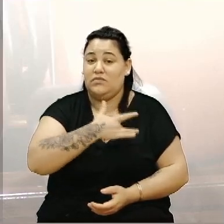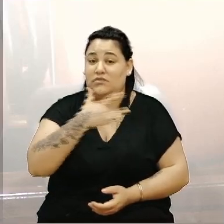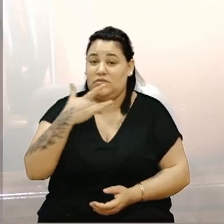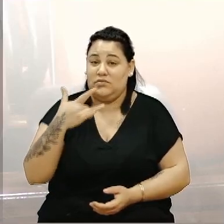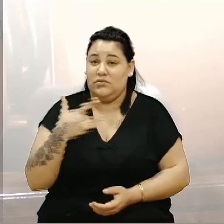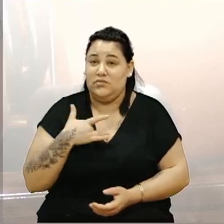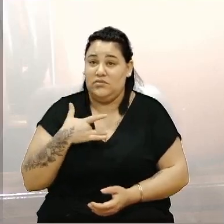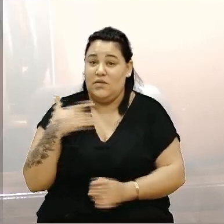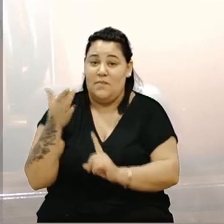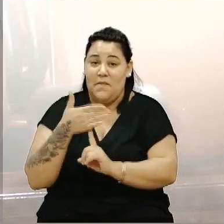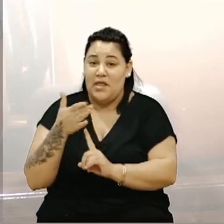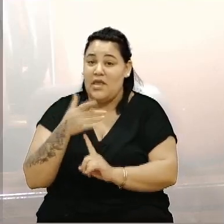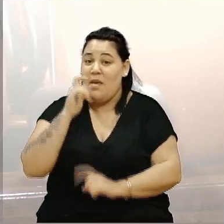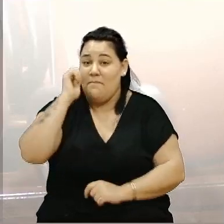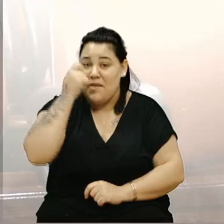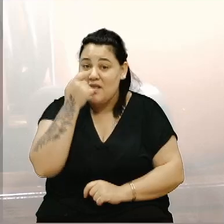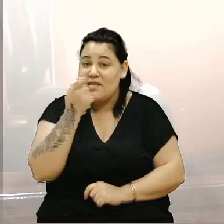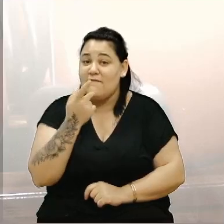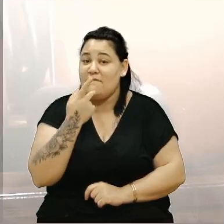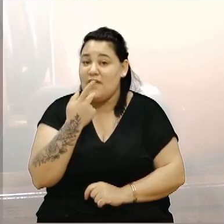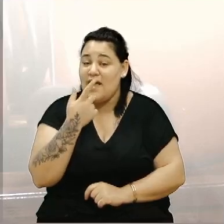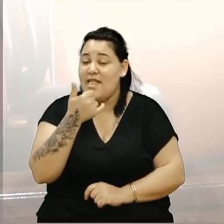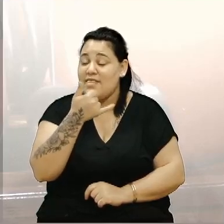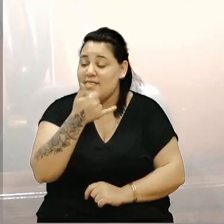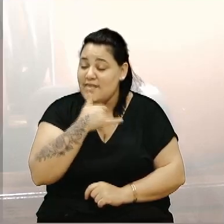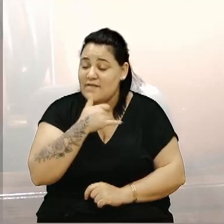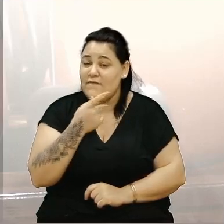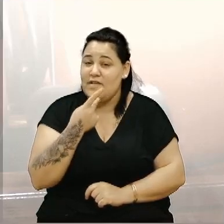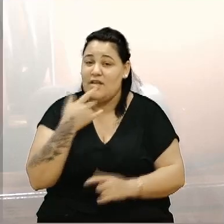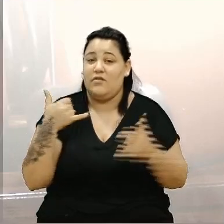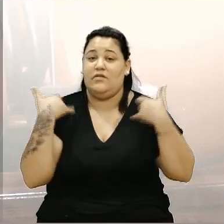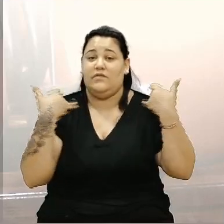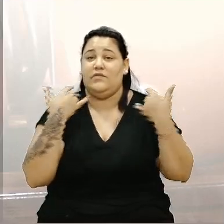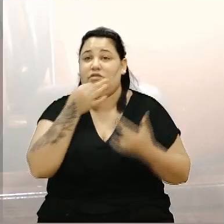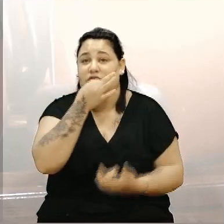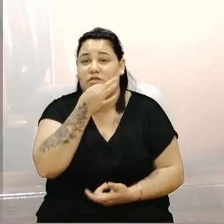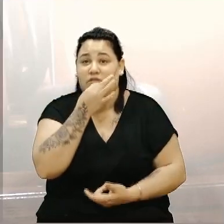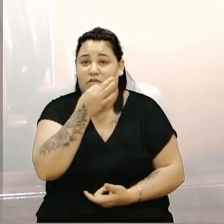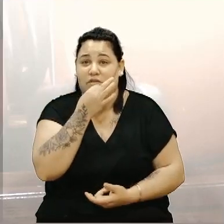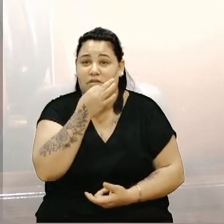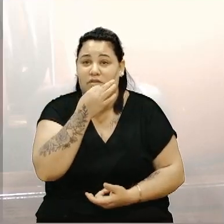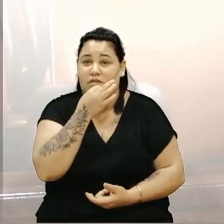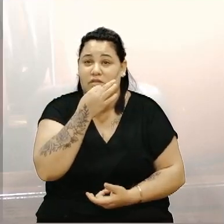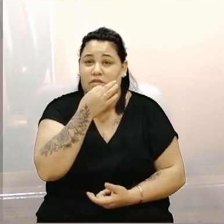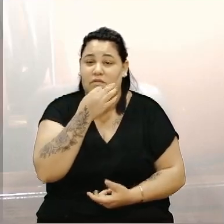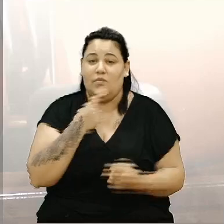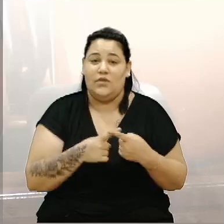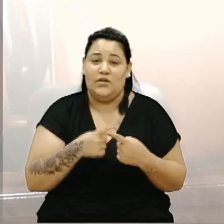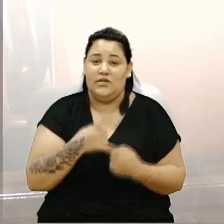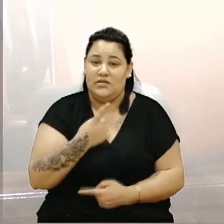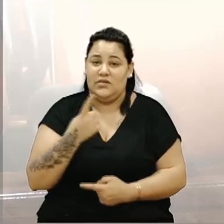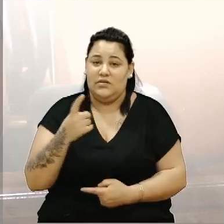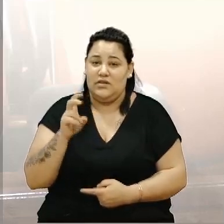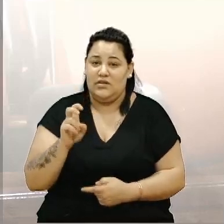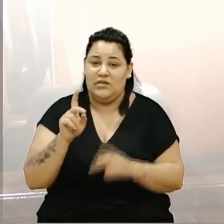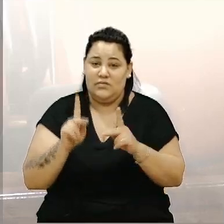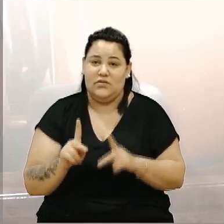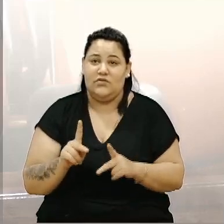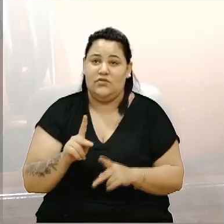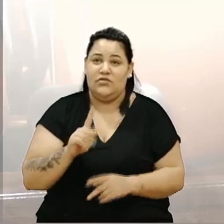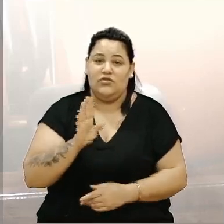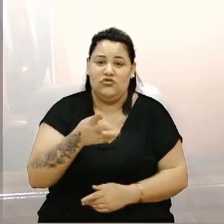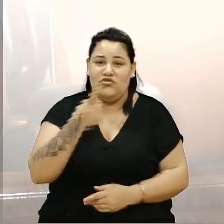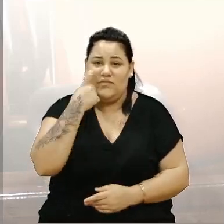na bandeira preta. E que triste dizer isso. No aniversário de Caxias, colapsou. Porque 115 pessoas, a gente era normal de 20,